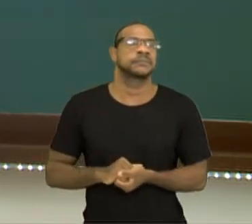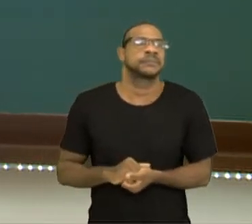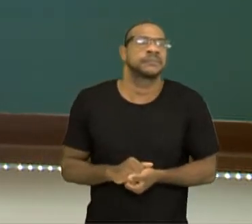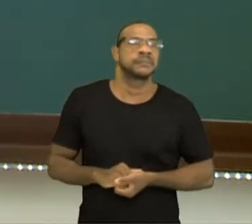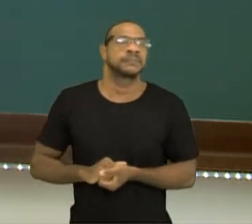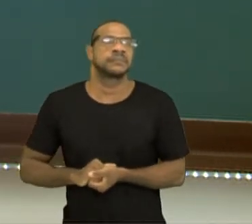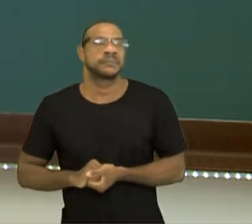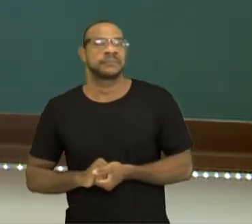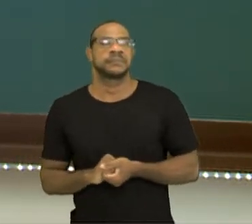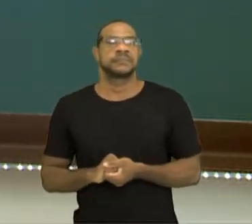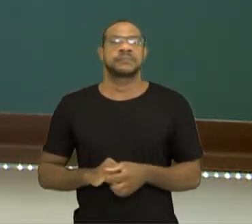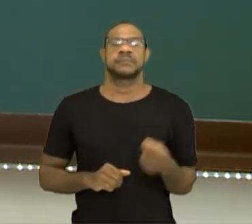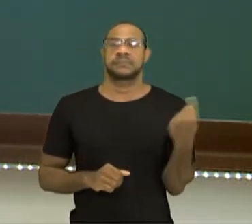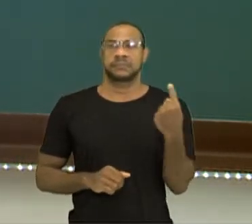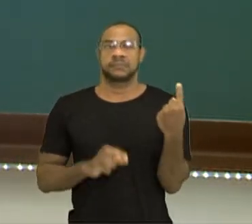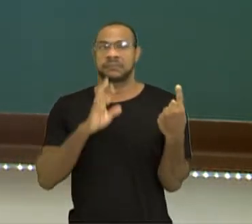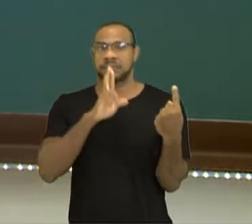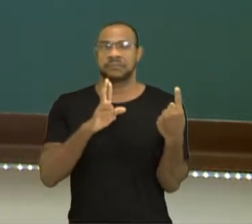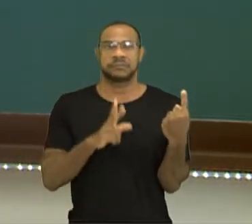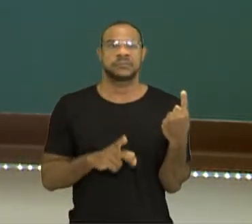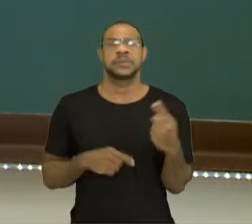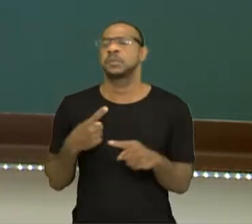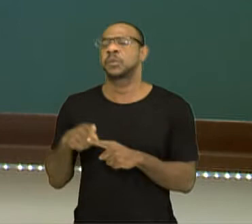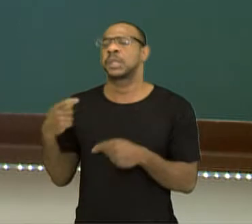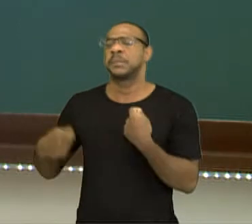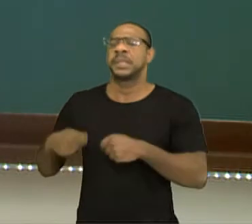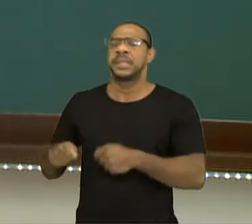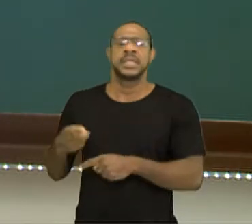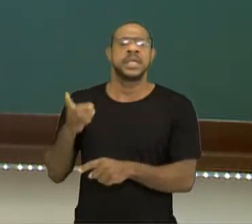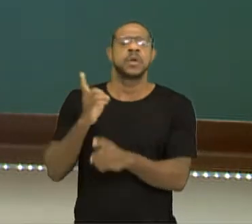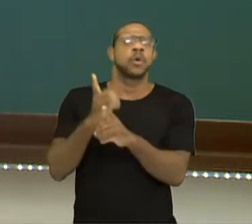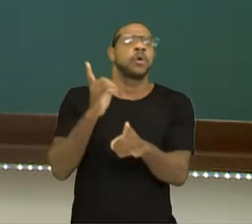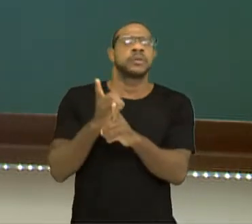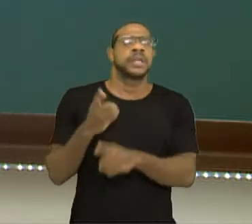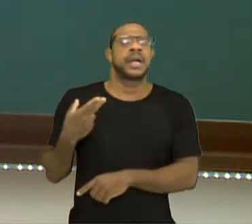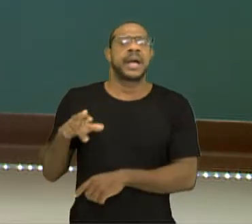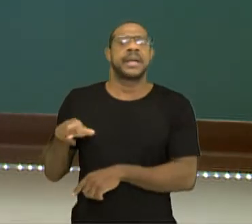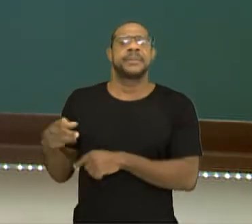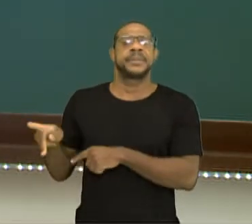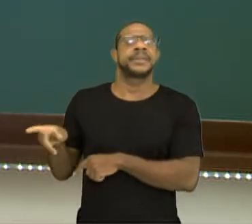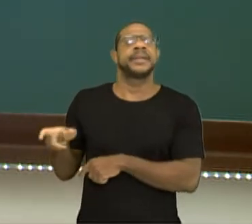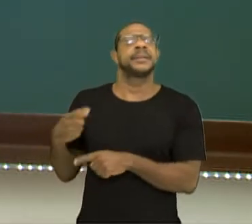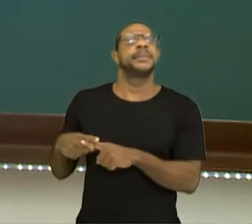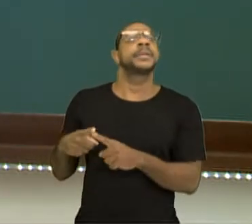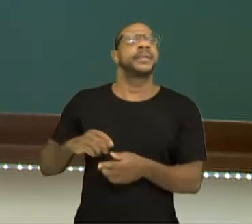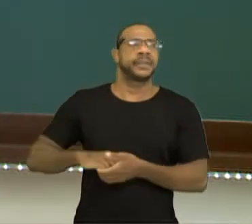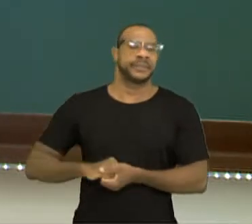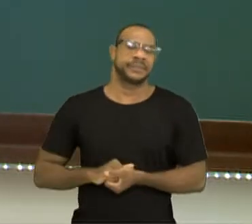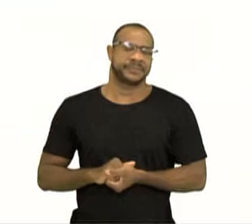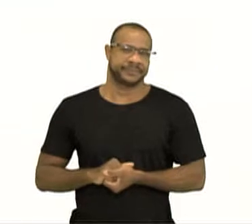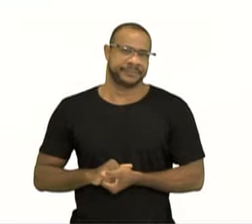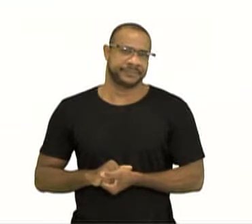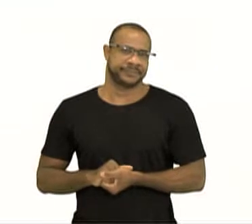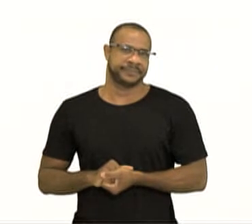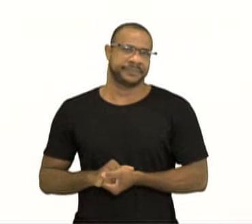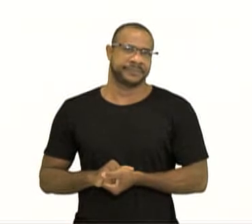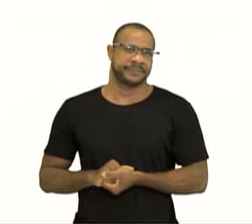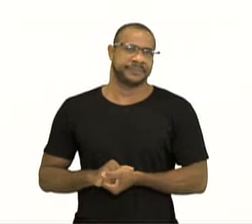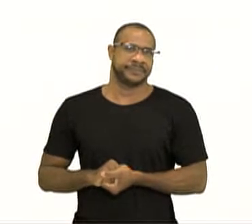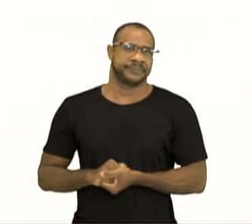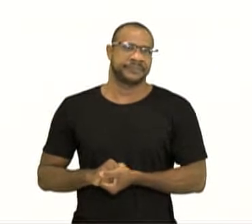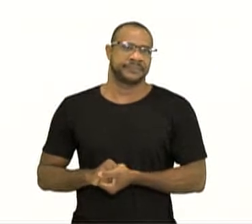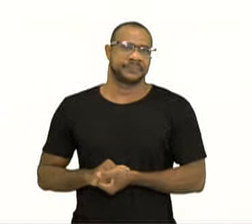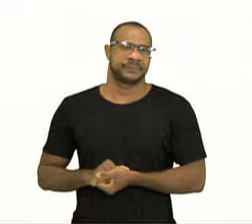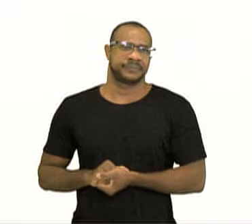need to find the Queen Elsa? Por que ela precisa encontrar a rainha? To put an end to an awful curse of